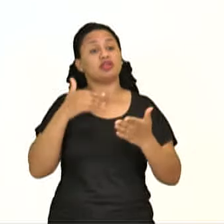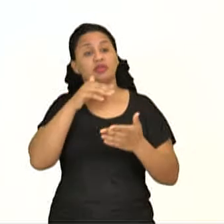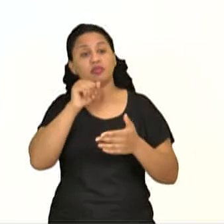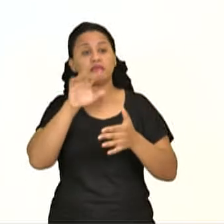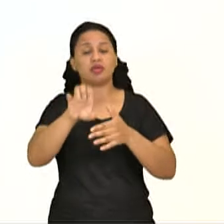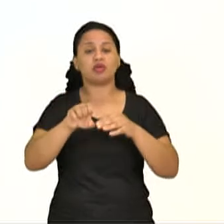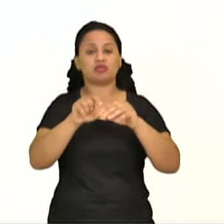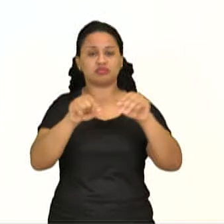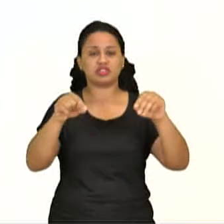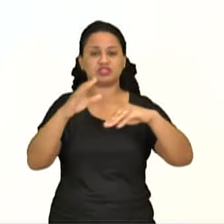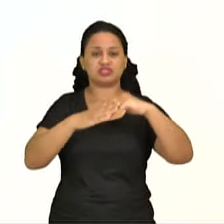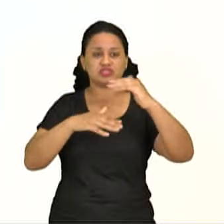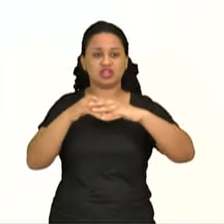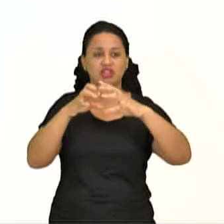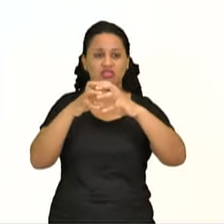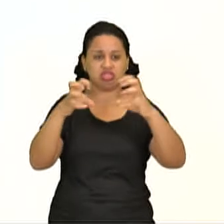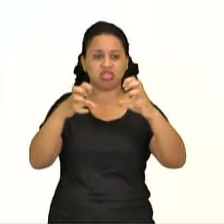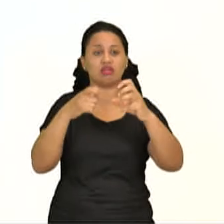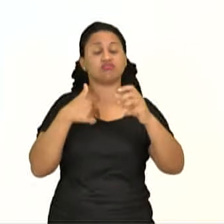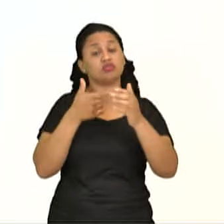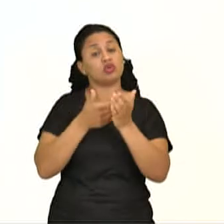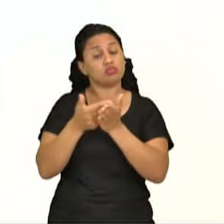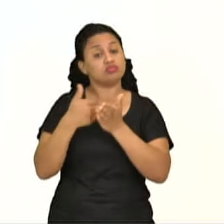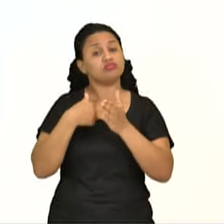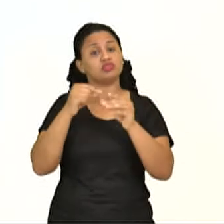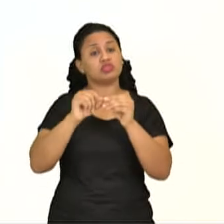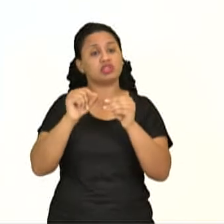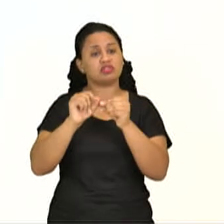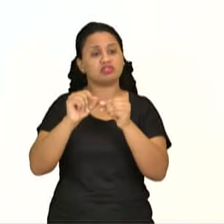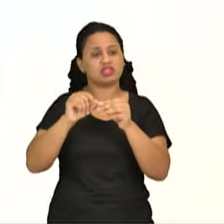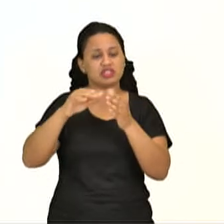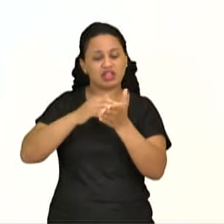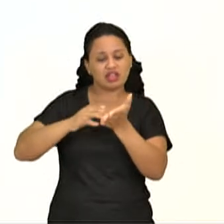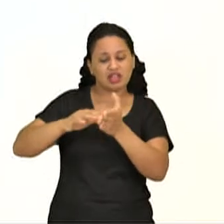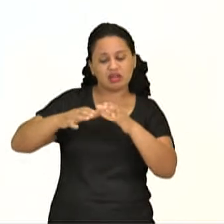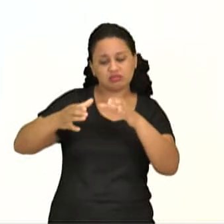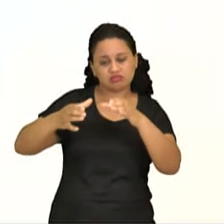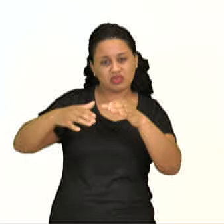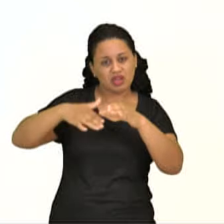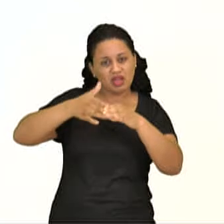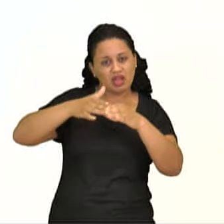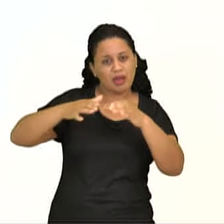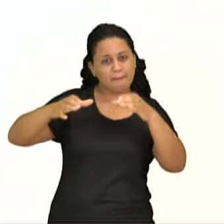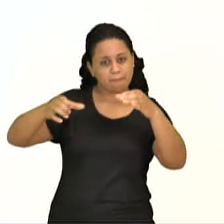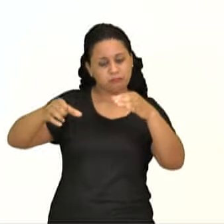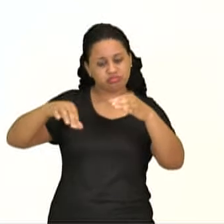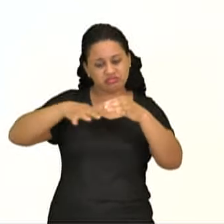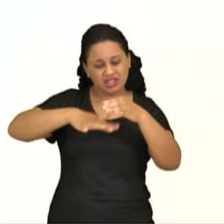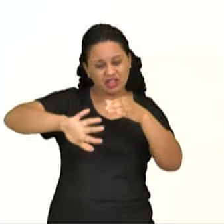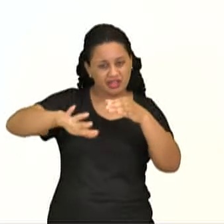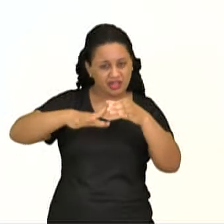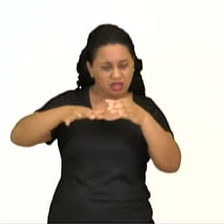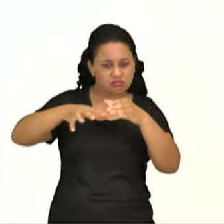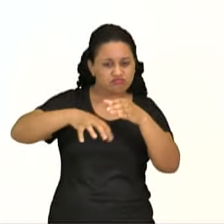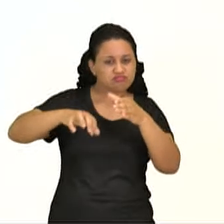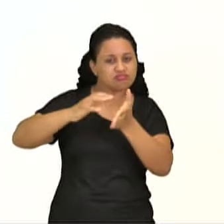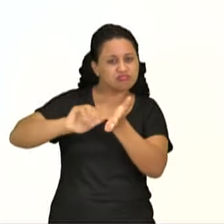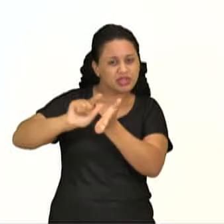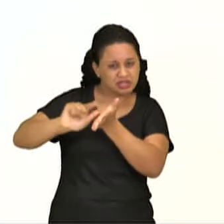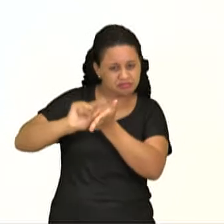o preparado, tijolos triturados, e com ele se pôs a tirar da panela o carvão grudado no